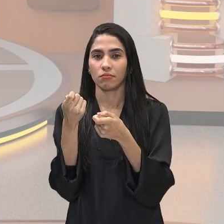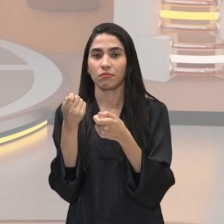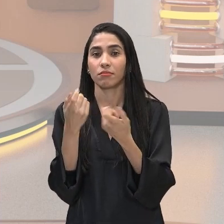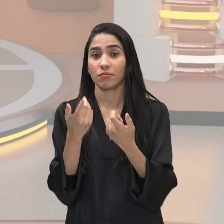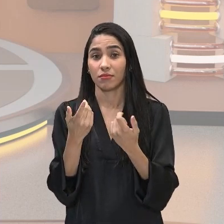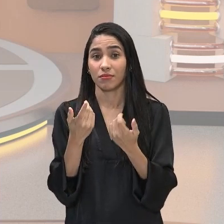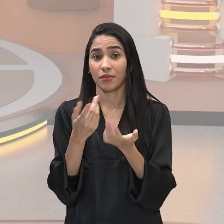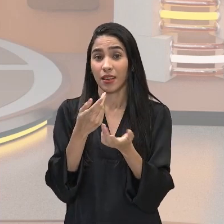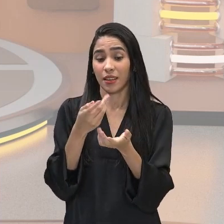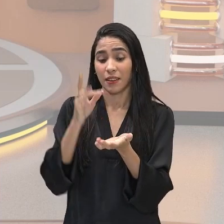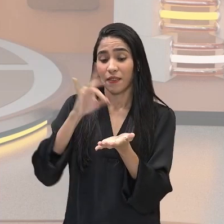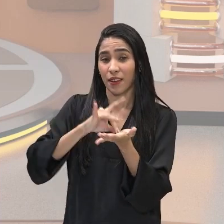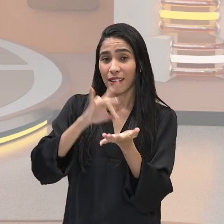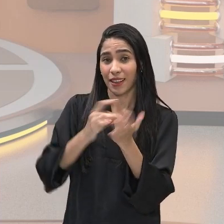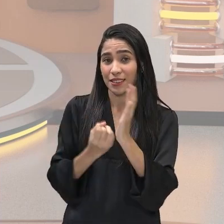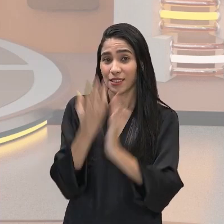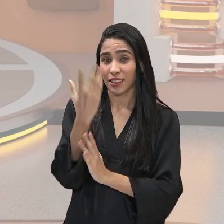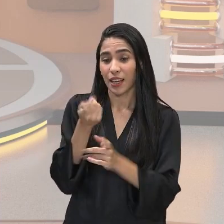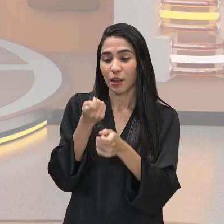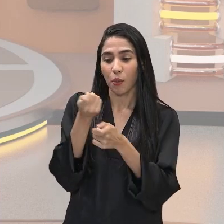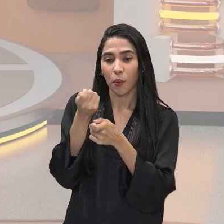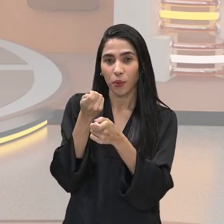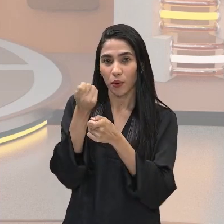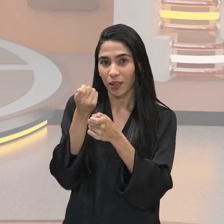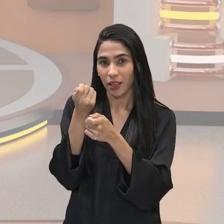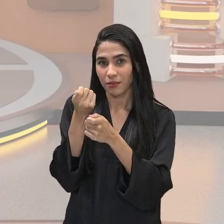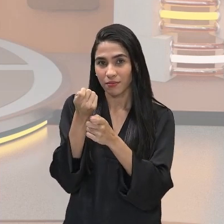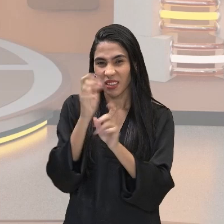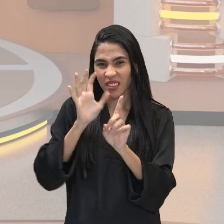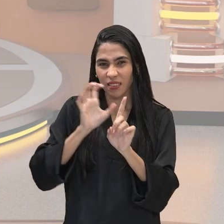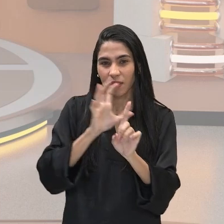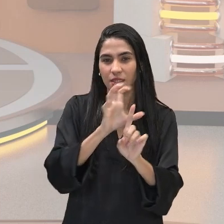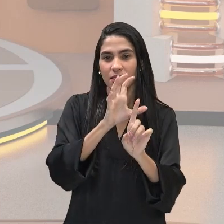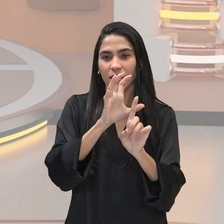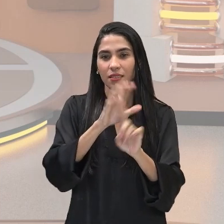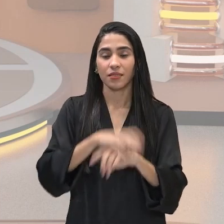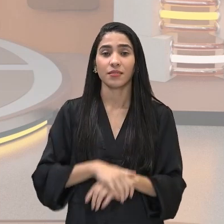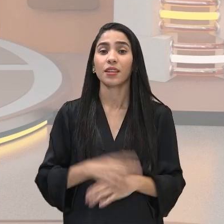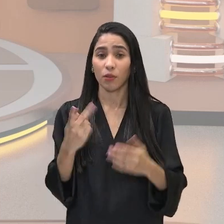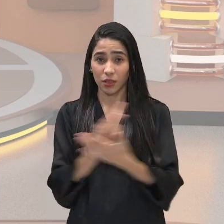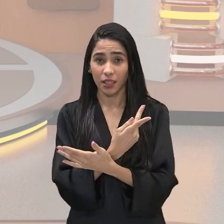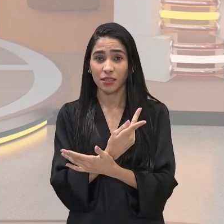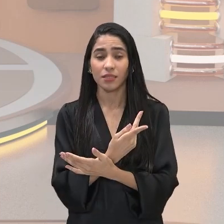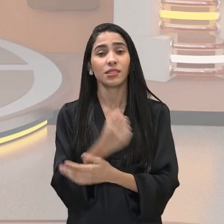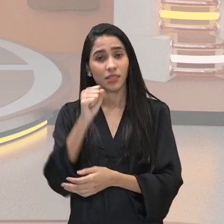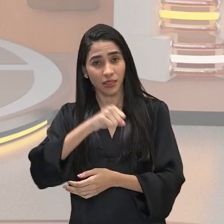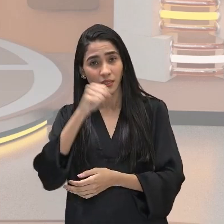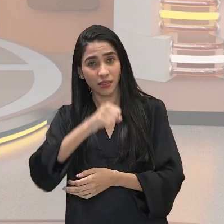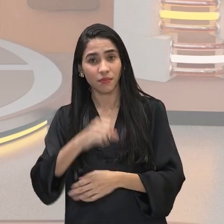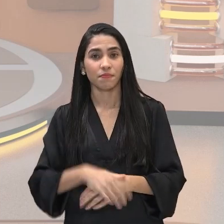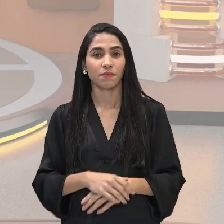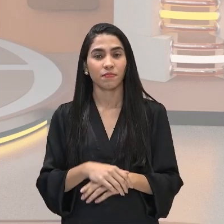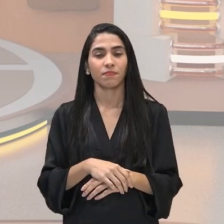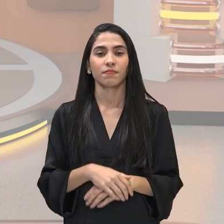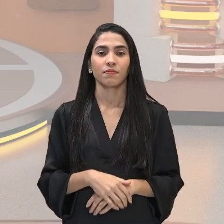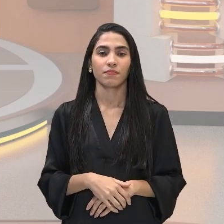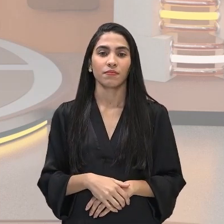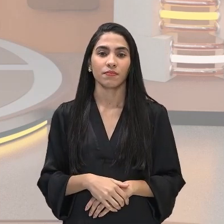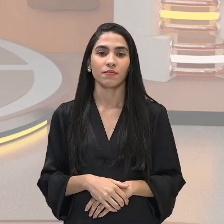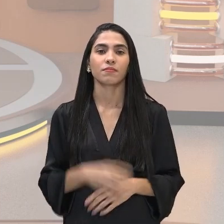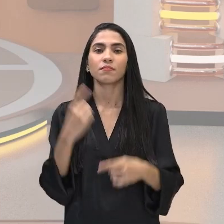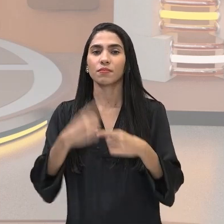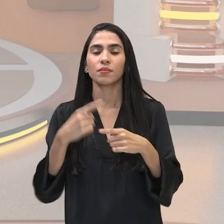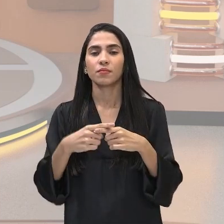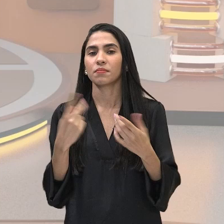a verdade é criada para manipular. Não é verdade que acontece isso daí? Olha só esse jogo de palavras aqui. Por quê?